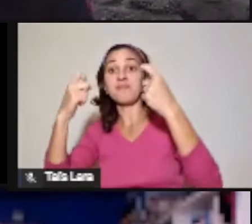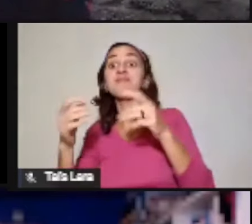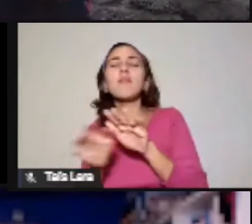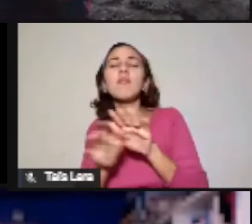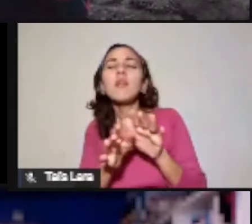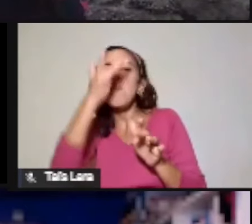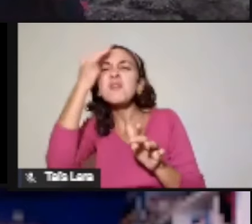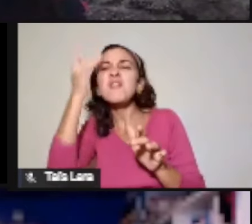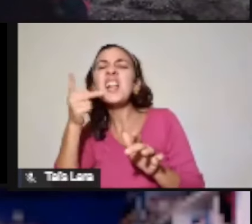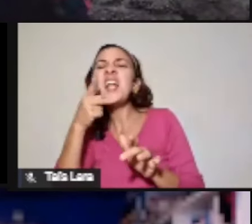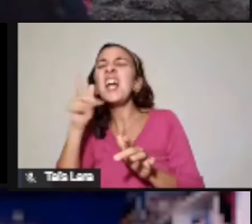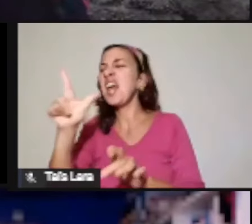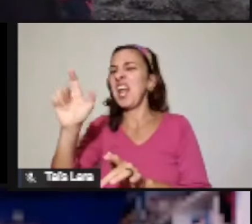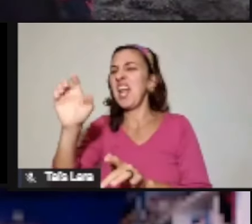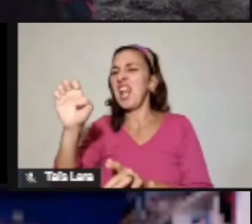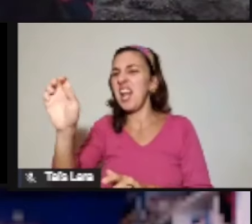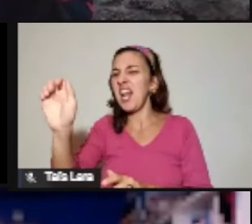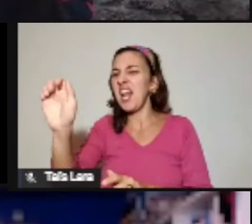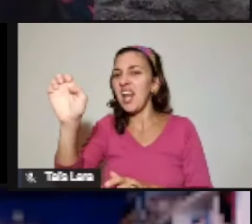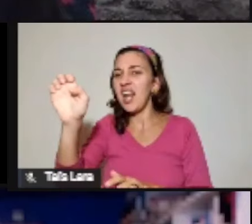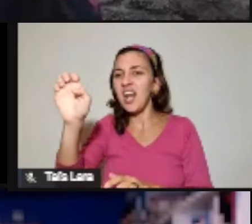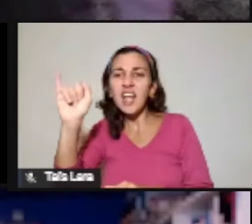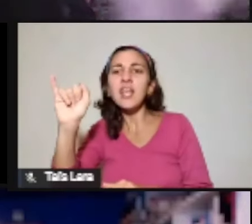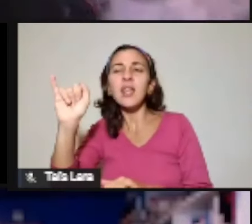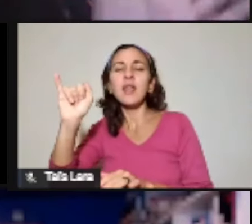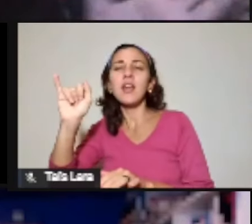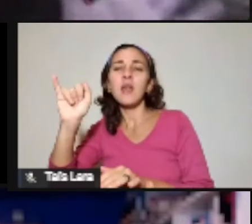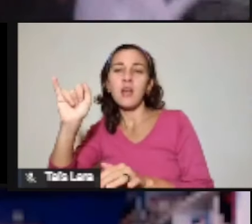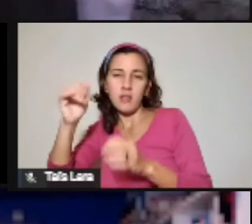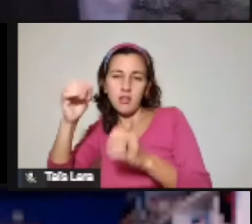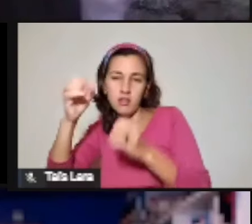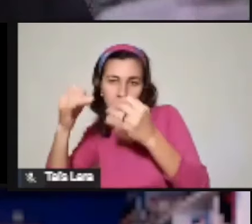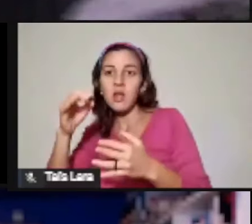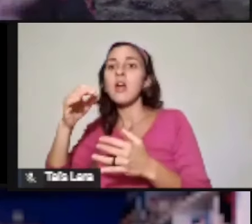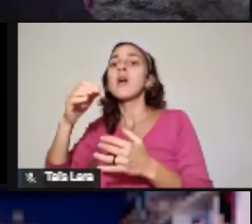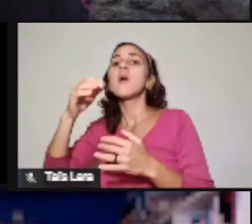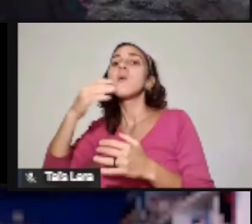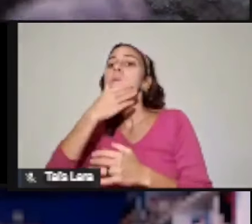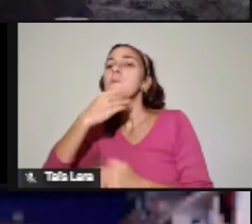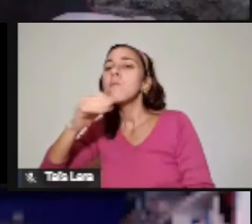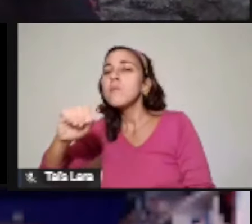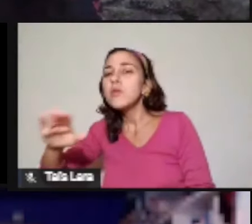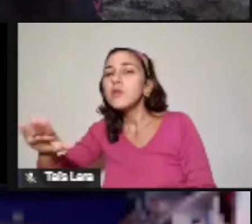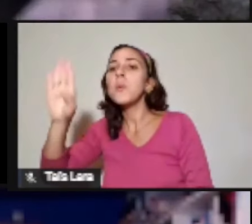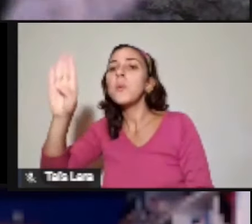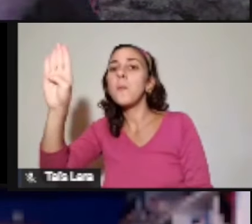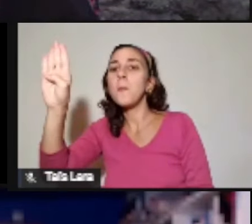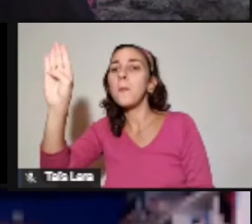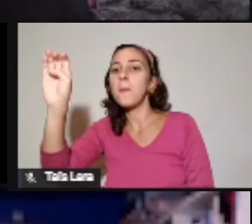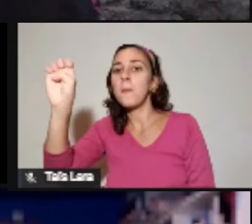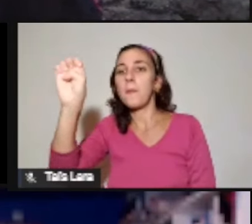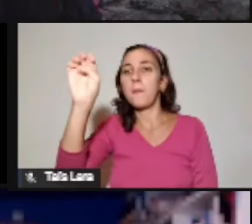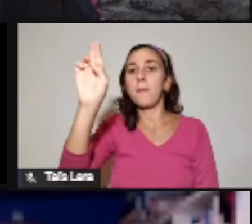que absurdo. Não, a lei da palmada, gente, como foi chamada, a gente vai chamar aqui de lei Menino Bernardo,